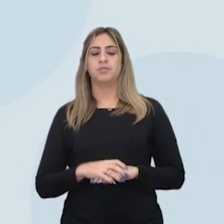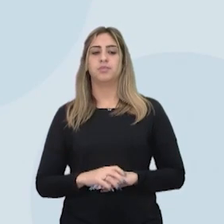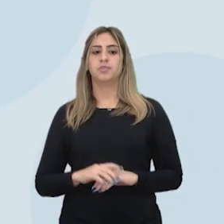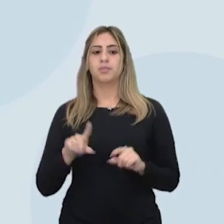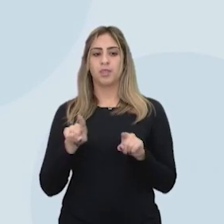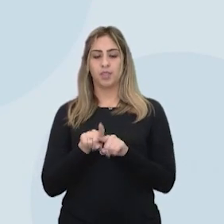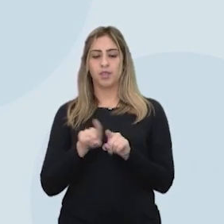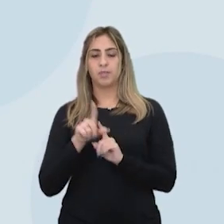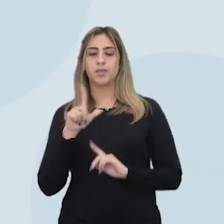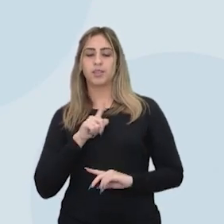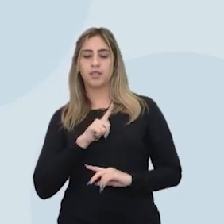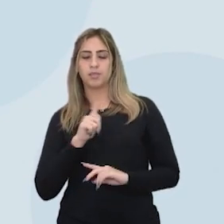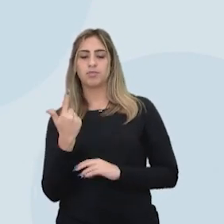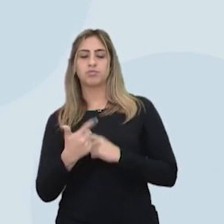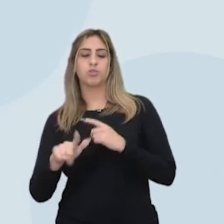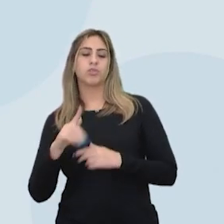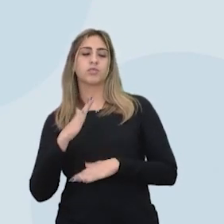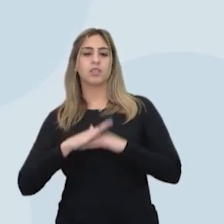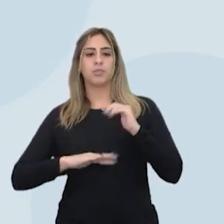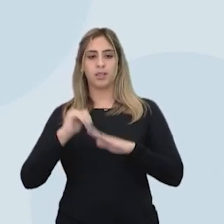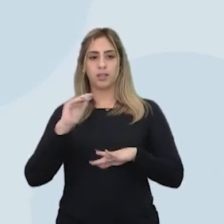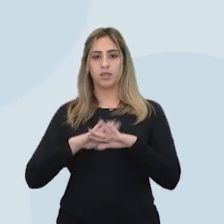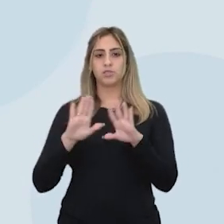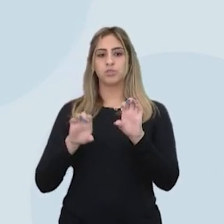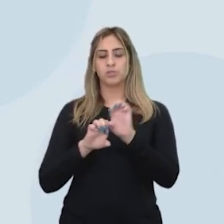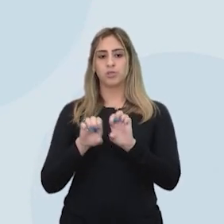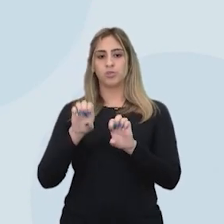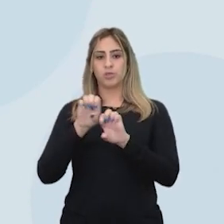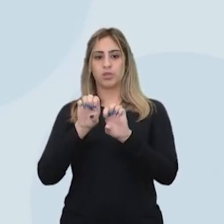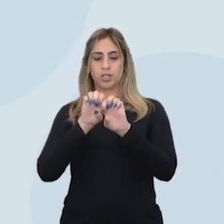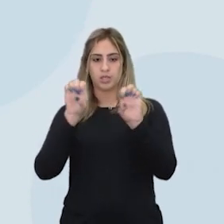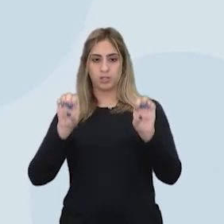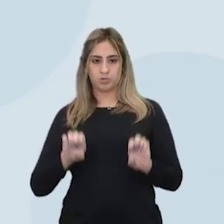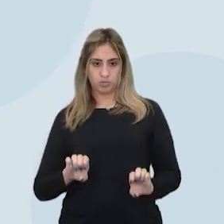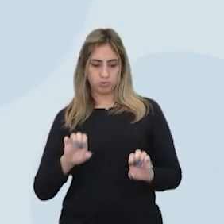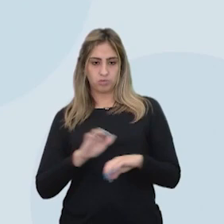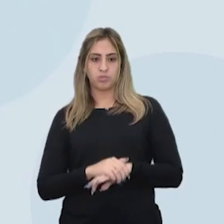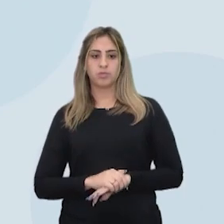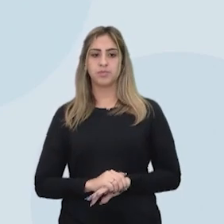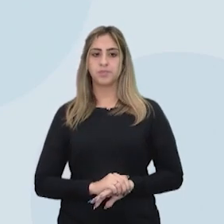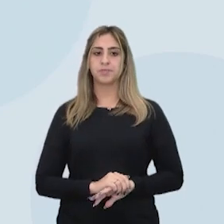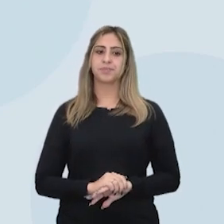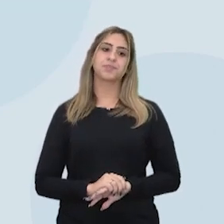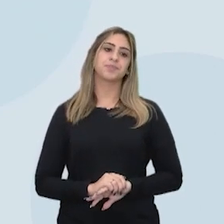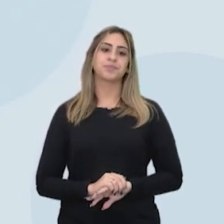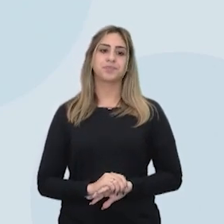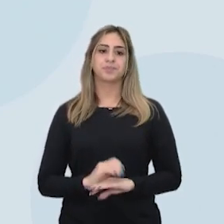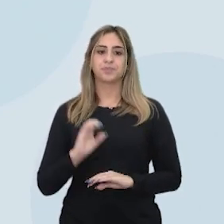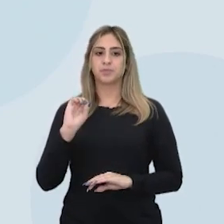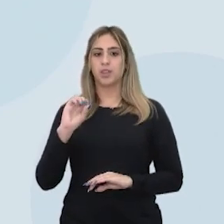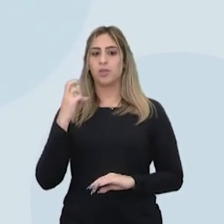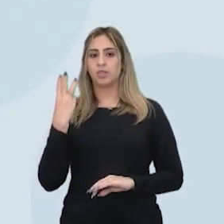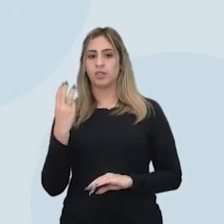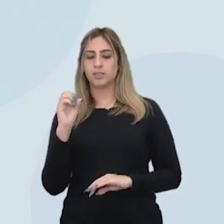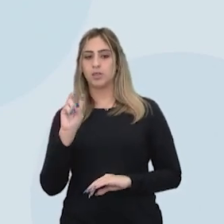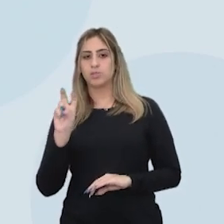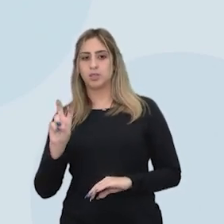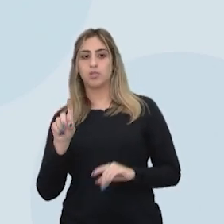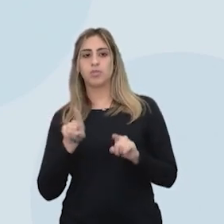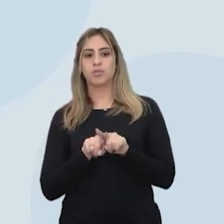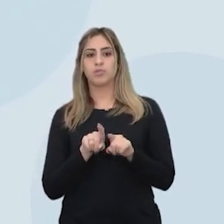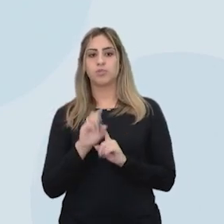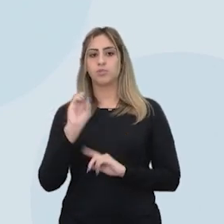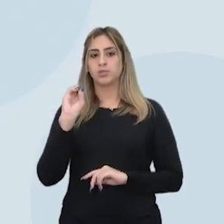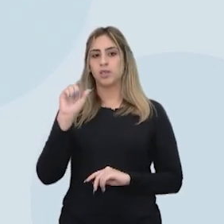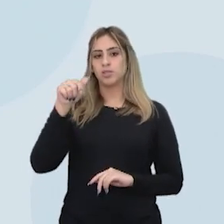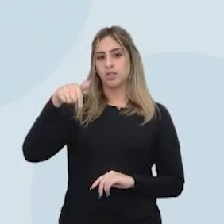e depois nós temos aí como habilidades do eixo estruturante MIF CNT 05,